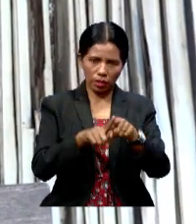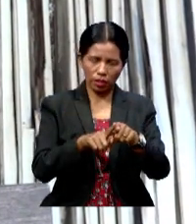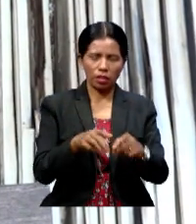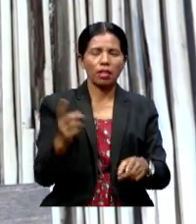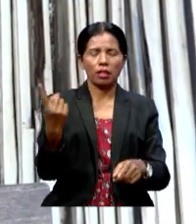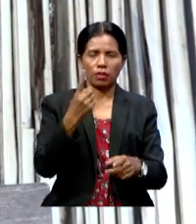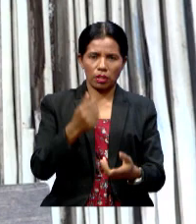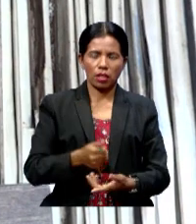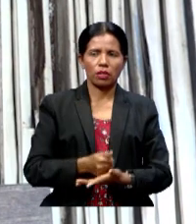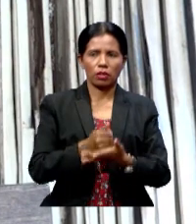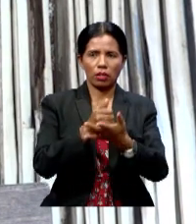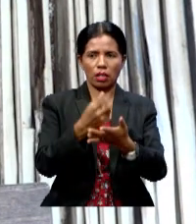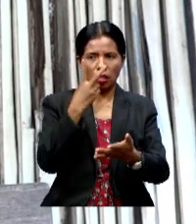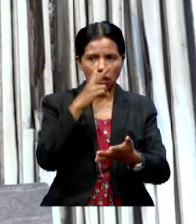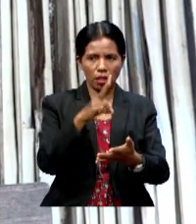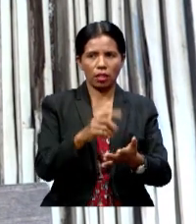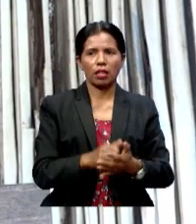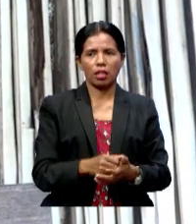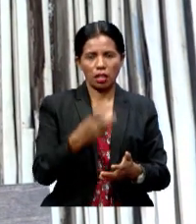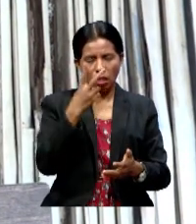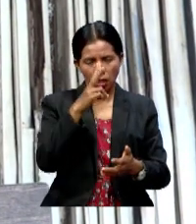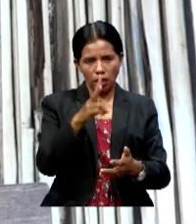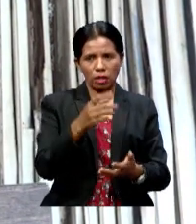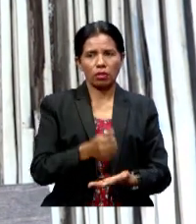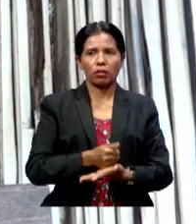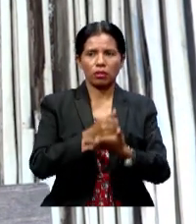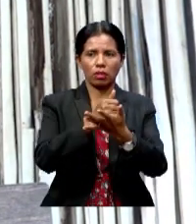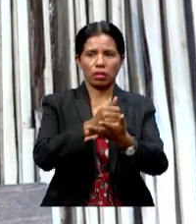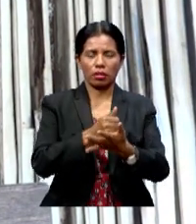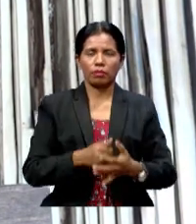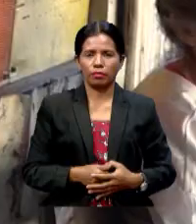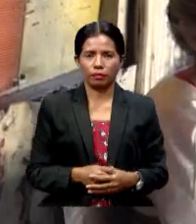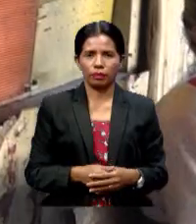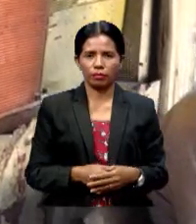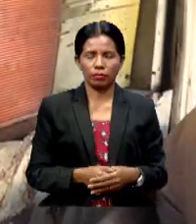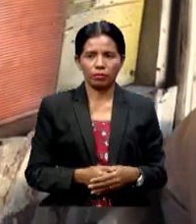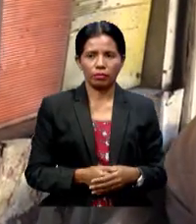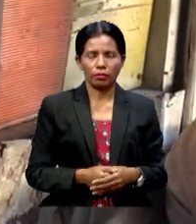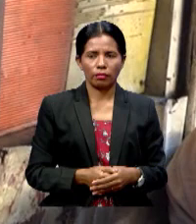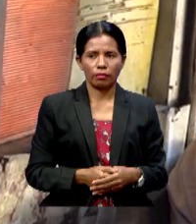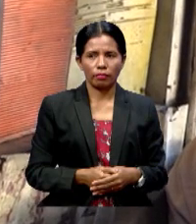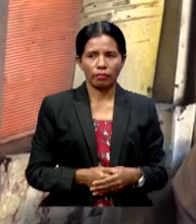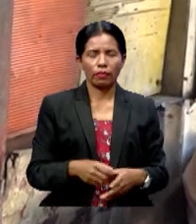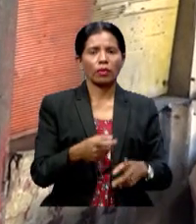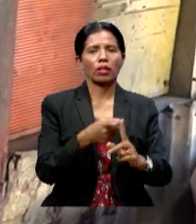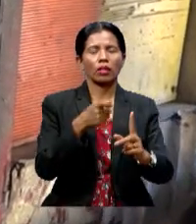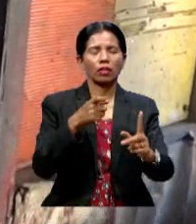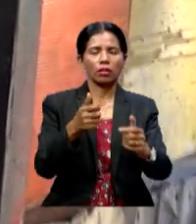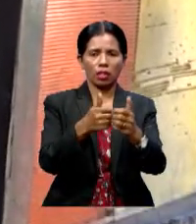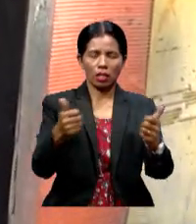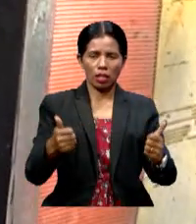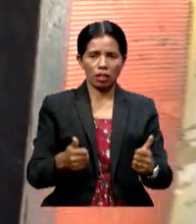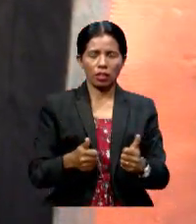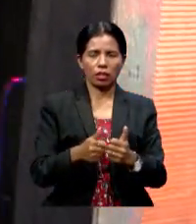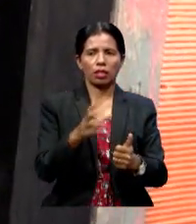mensa hate ki hara hansa hare helania sa tu sik dien ni ansa ne la iha. Unemos delegada Rússia aldeia la